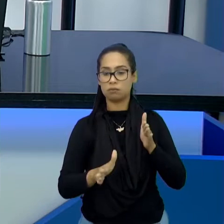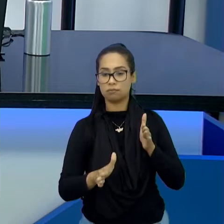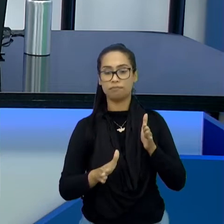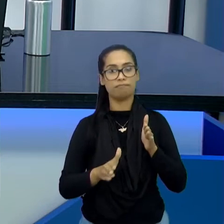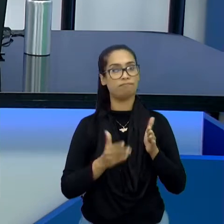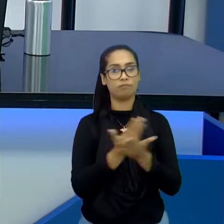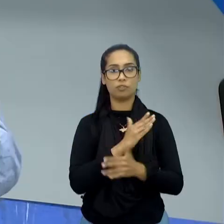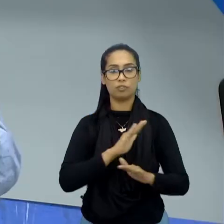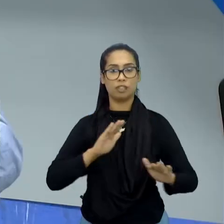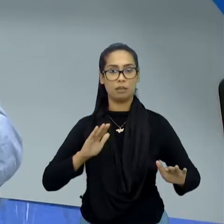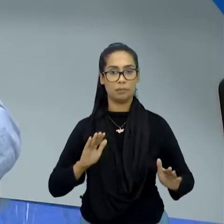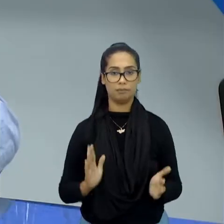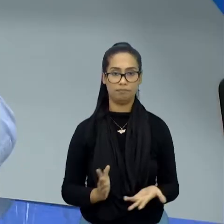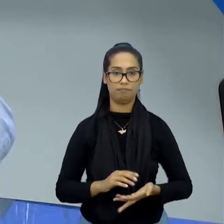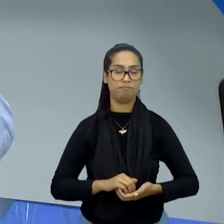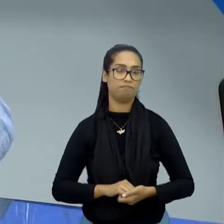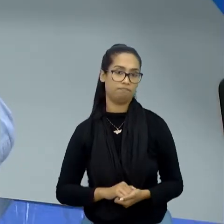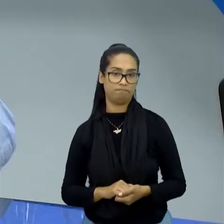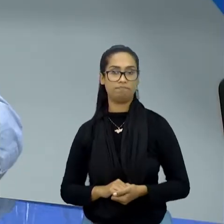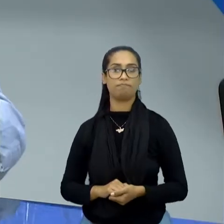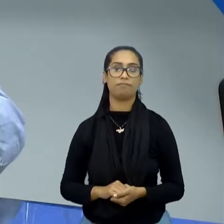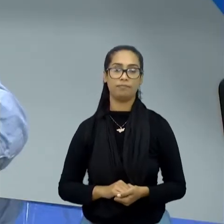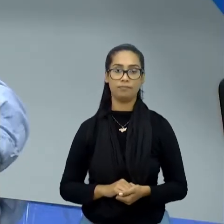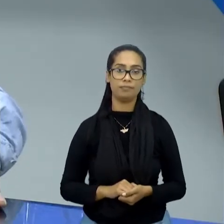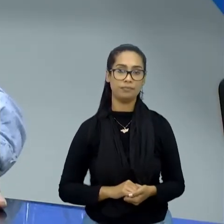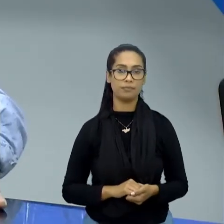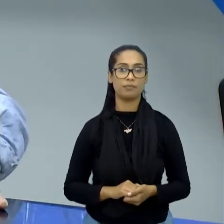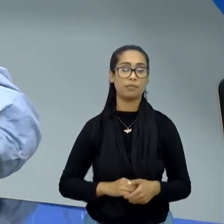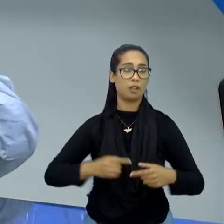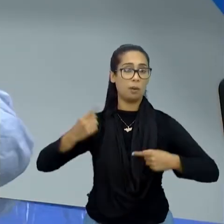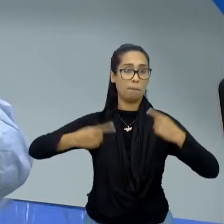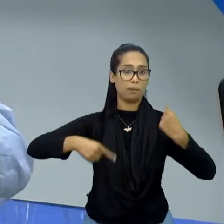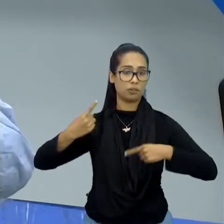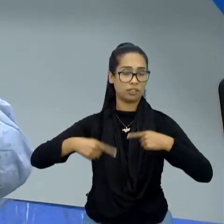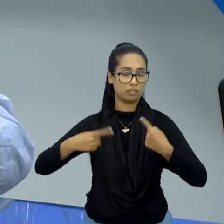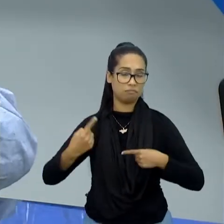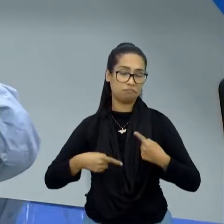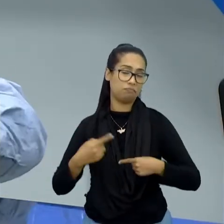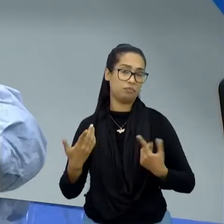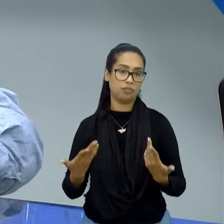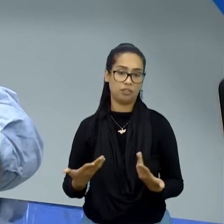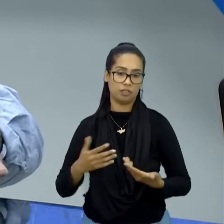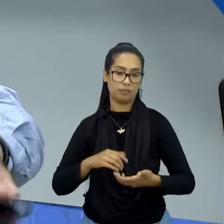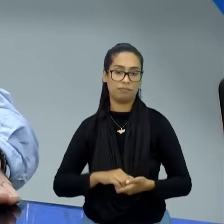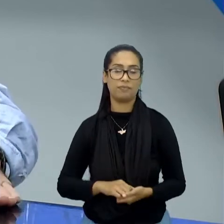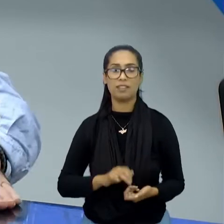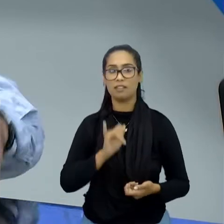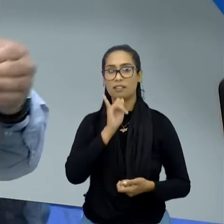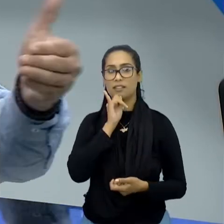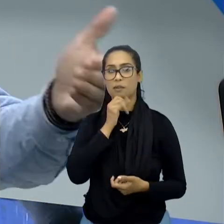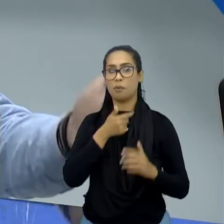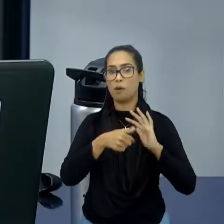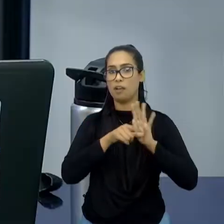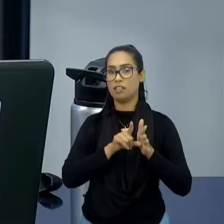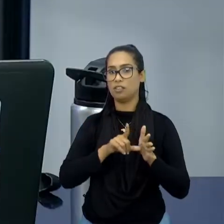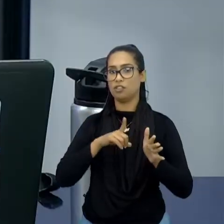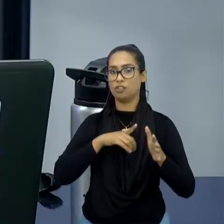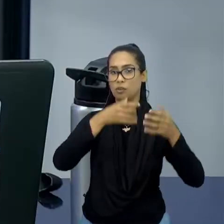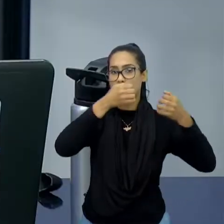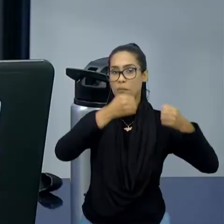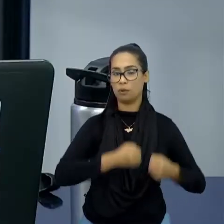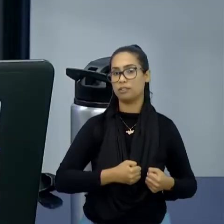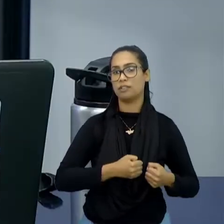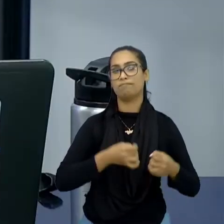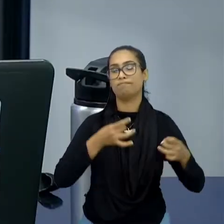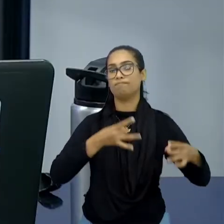que atinge aí os patamares políticos, ou seja, quem tinha o poder, definitivamente,